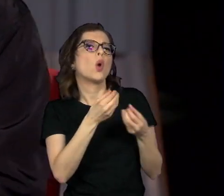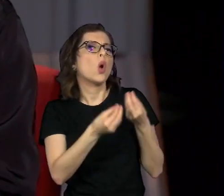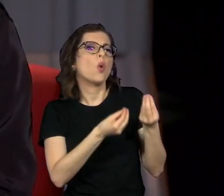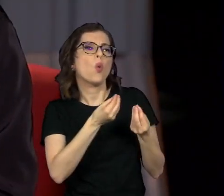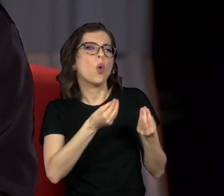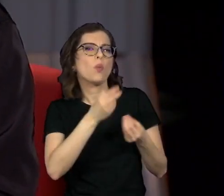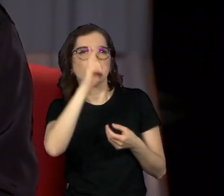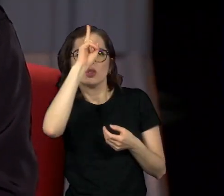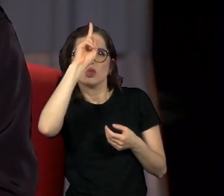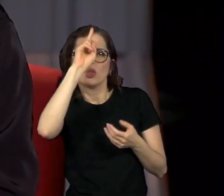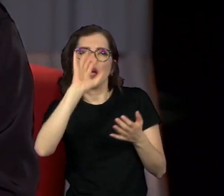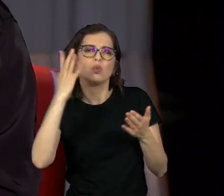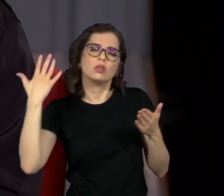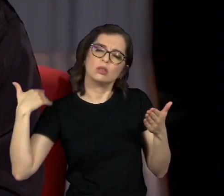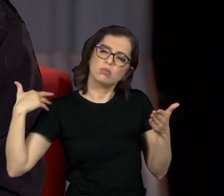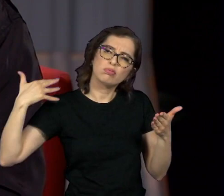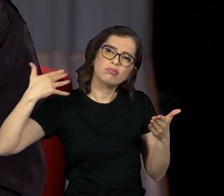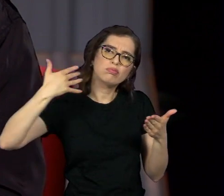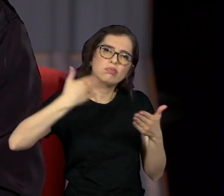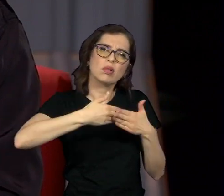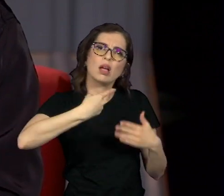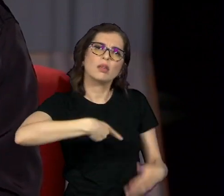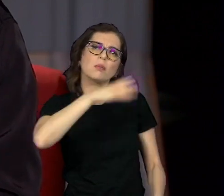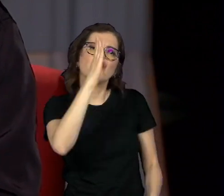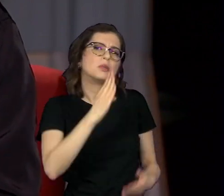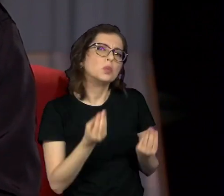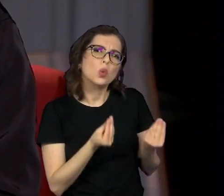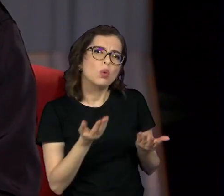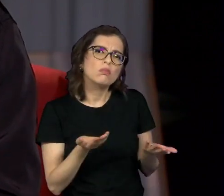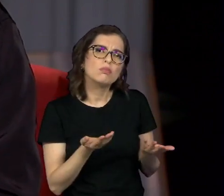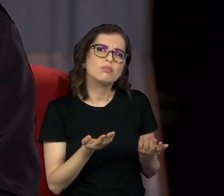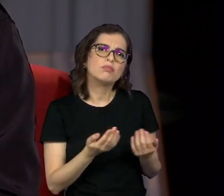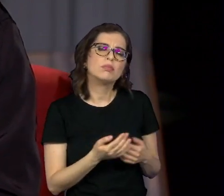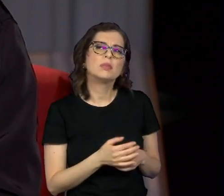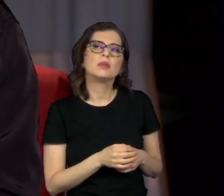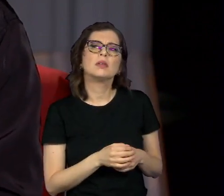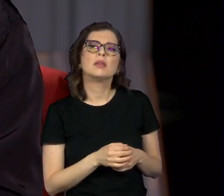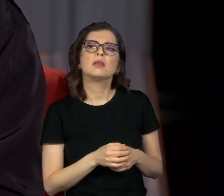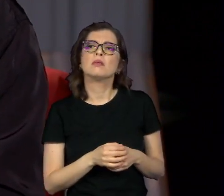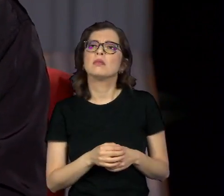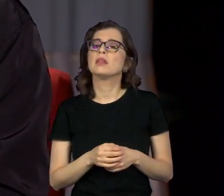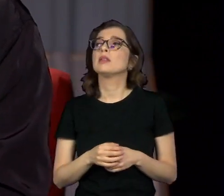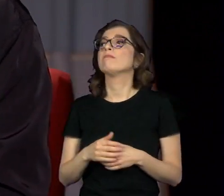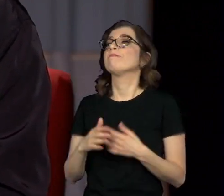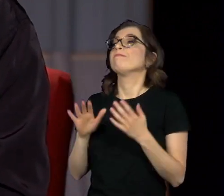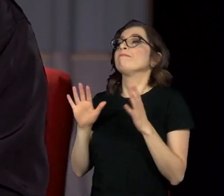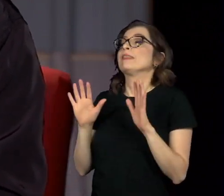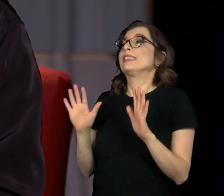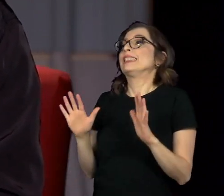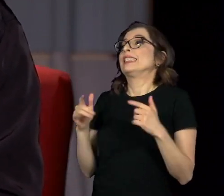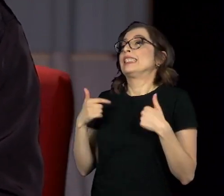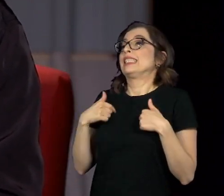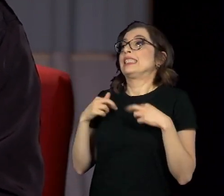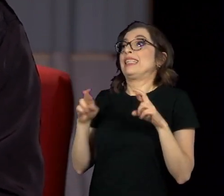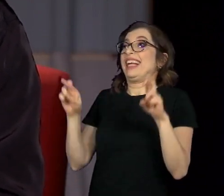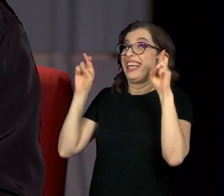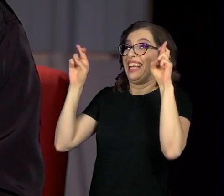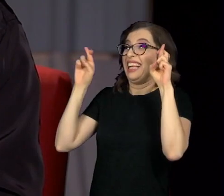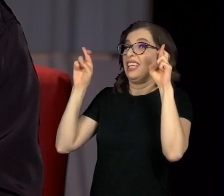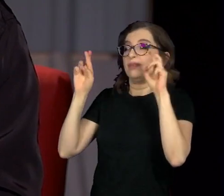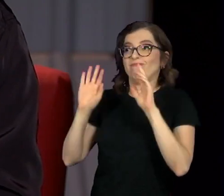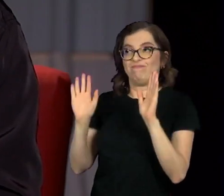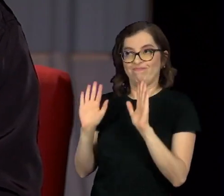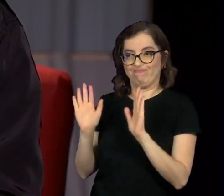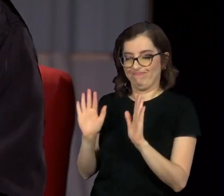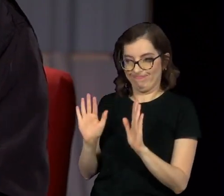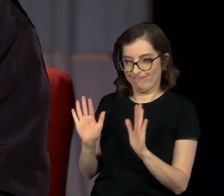tanto dela? Parece que, neste caso, aí eu vou ter que deixar um pouco o otimismo de lado, porque andamos e